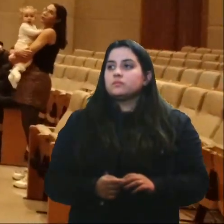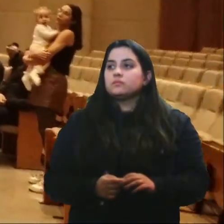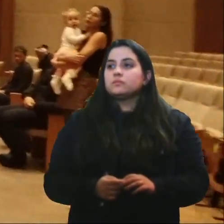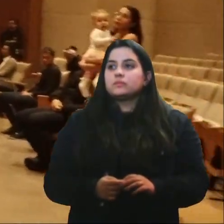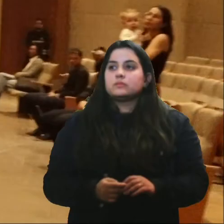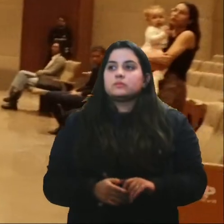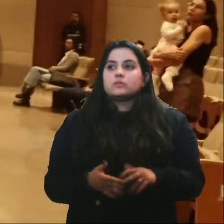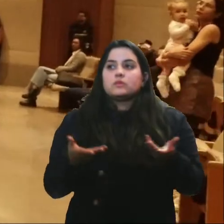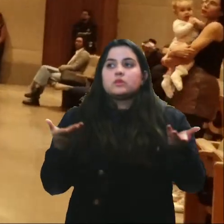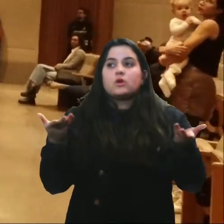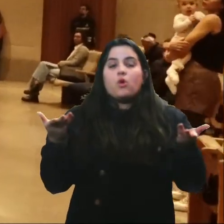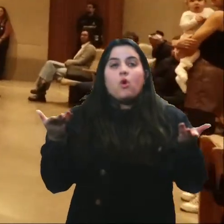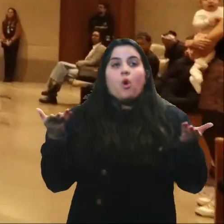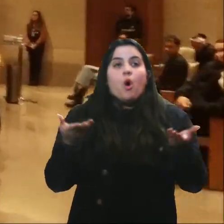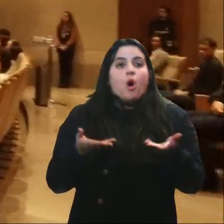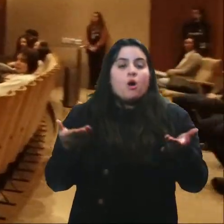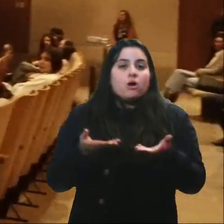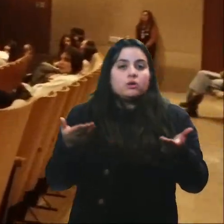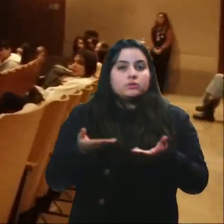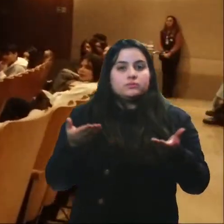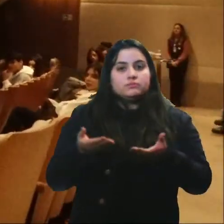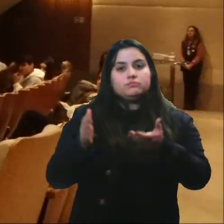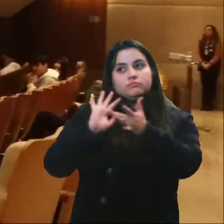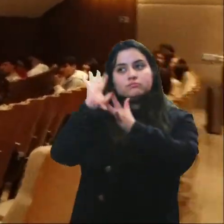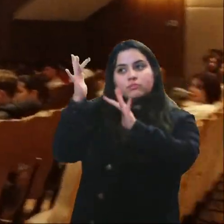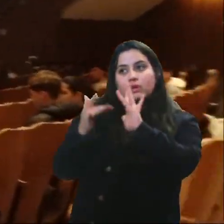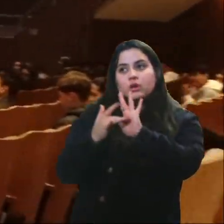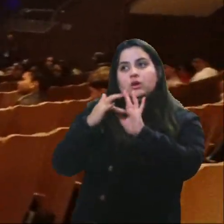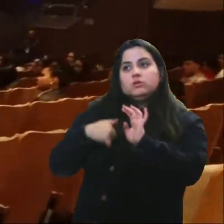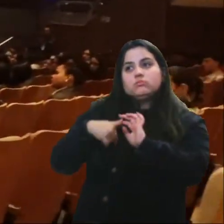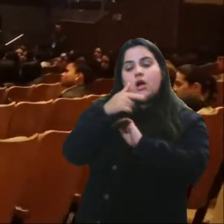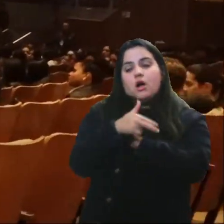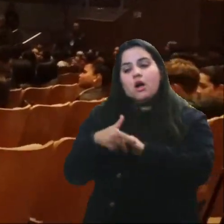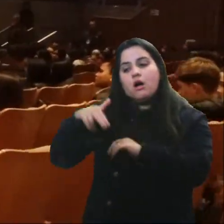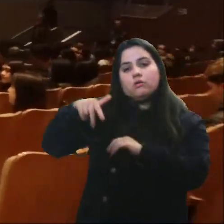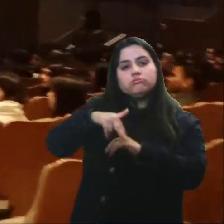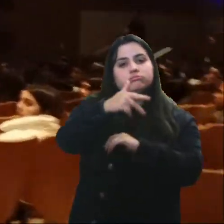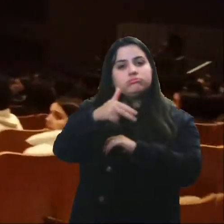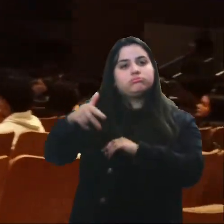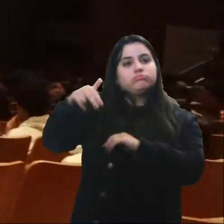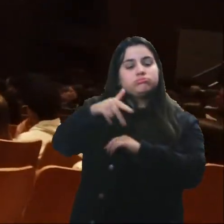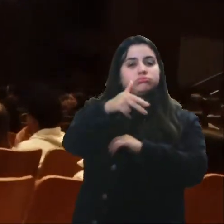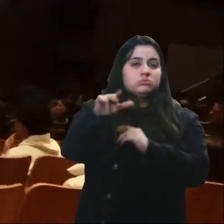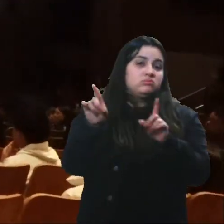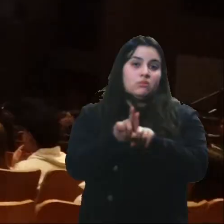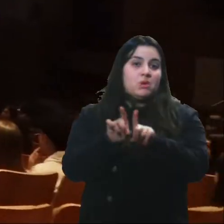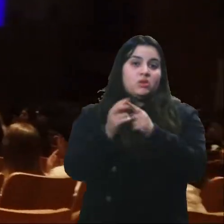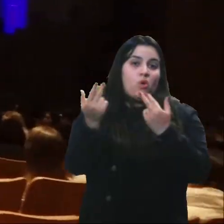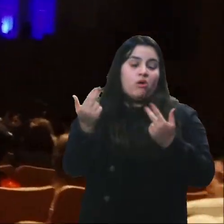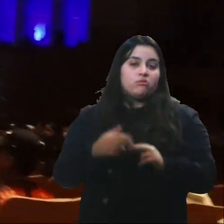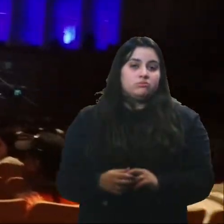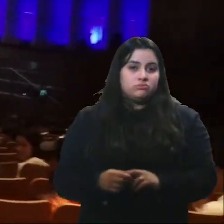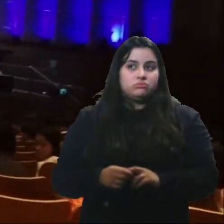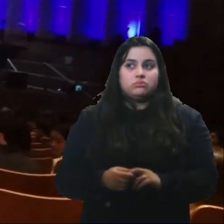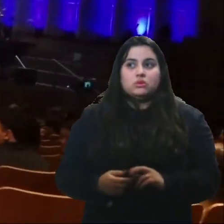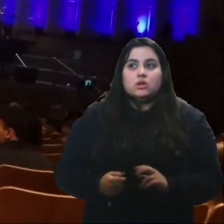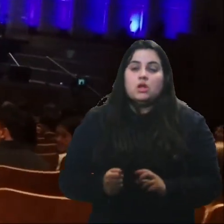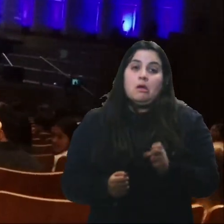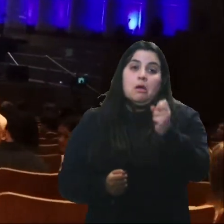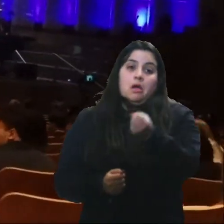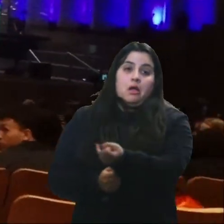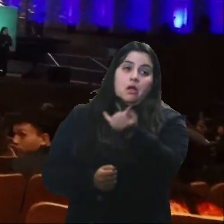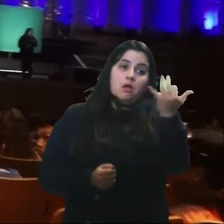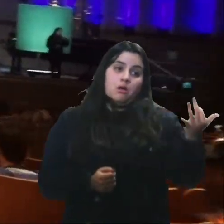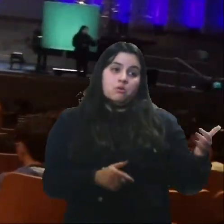Hoje, o Senhor Jesus está passando com essa pá que nós lemos no texto. Alguns Ele vai colocar